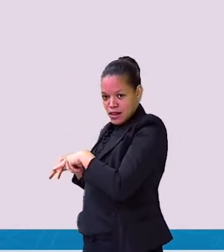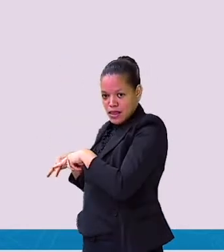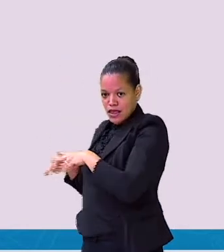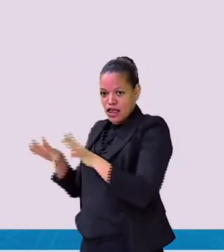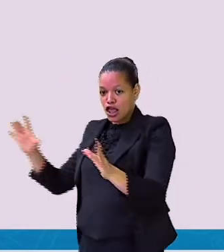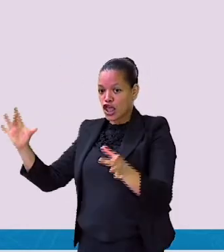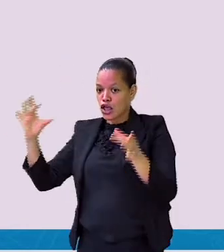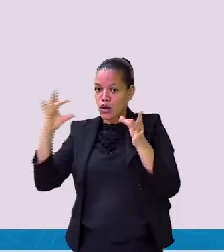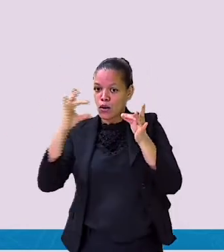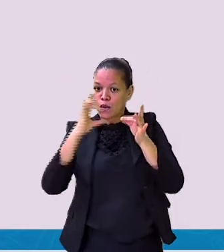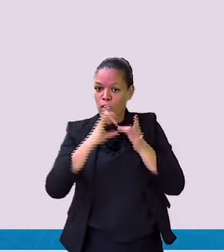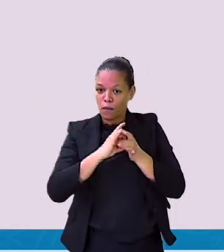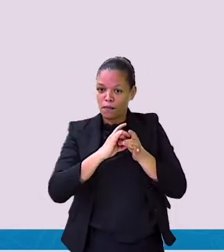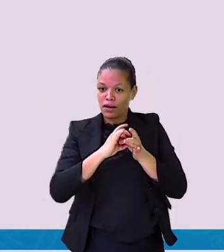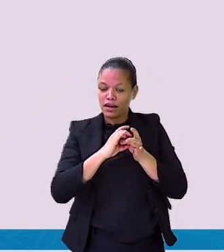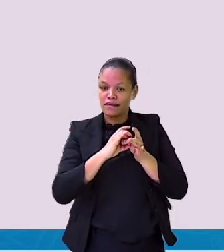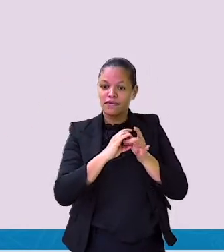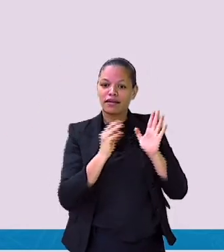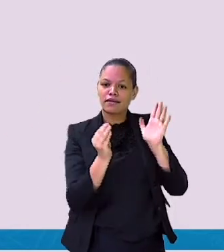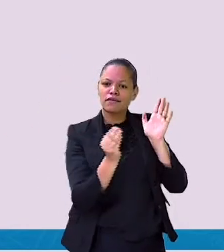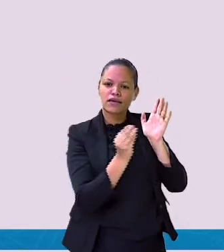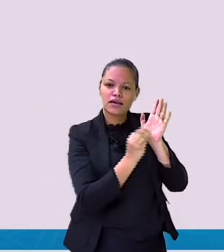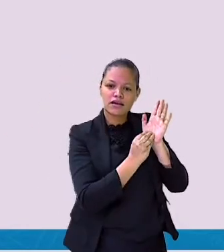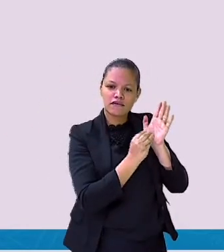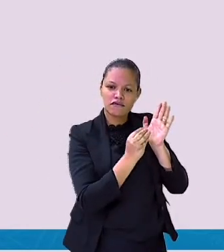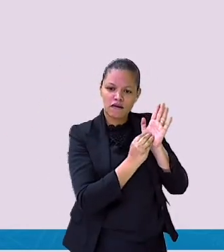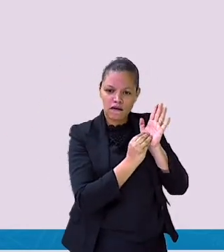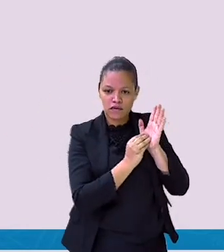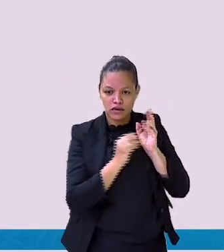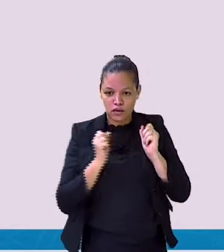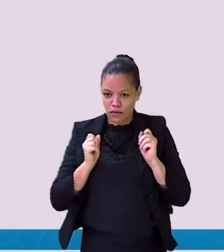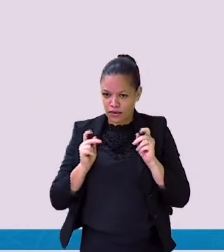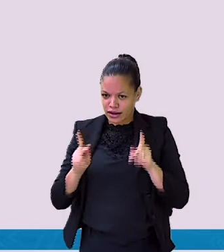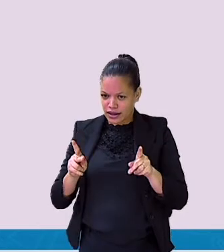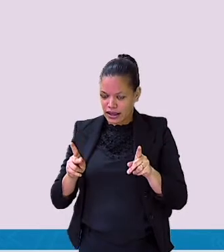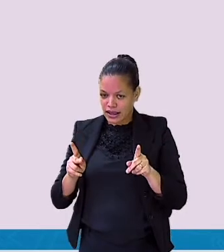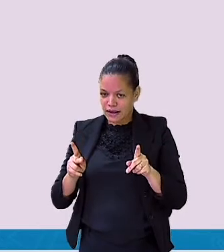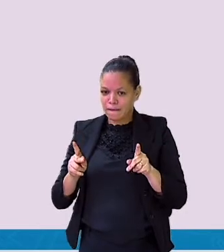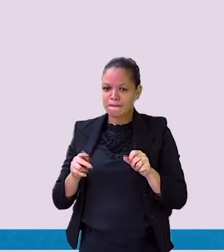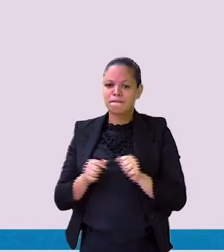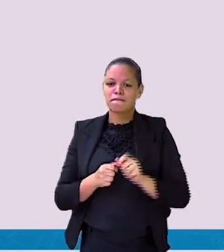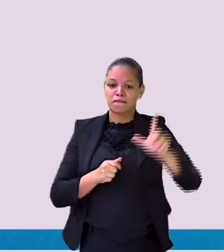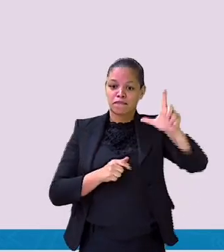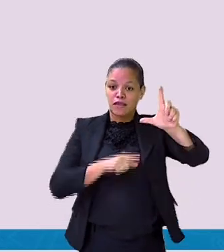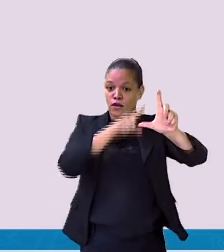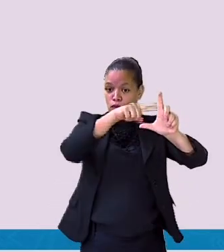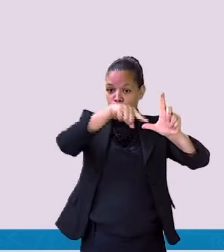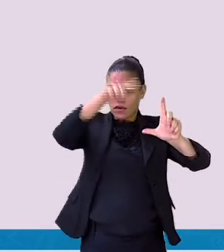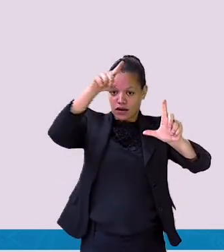logo após nós vamos resolver algumas questões. Então, o gráfico está aqui,